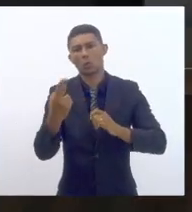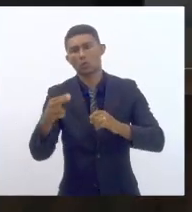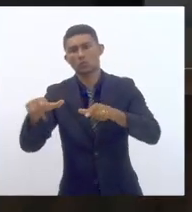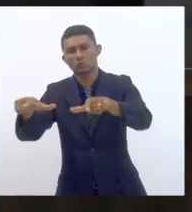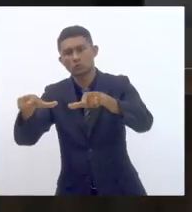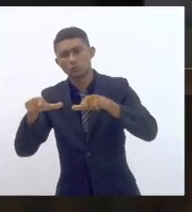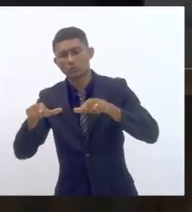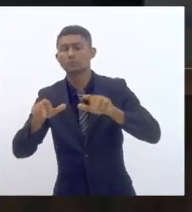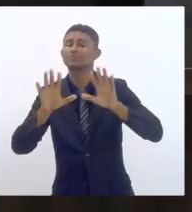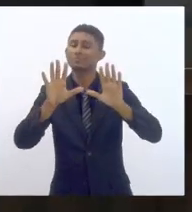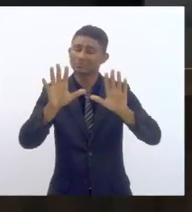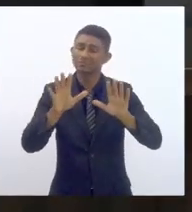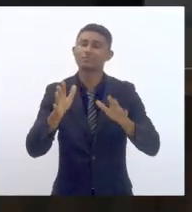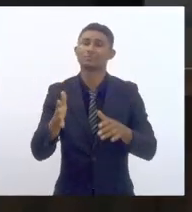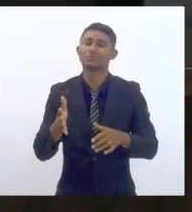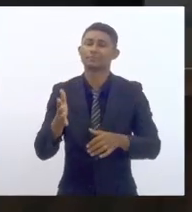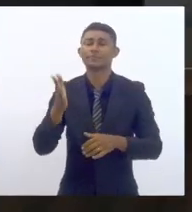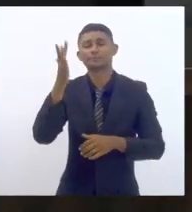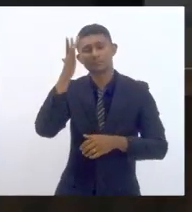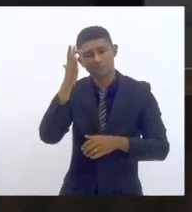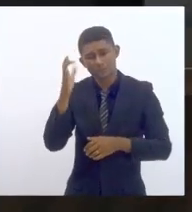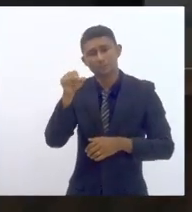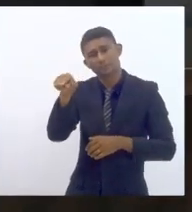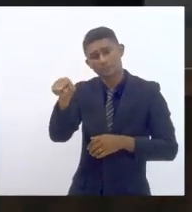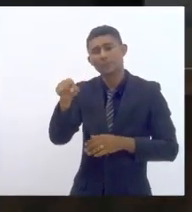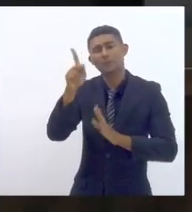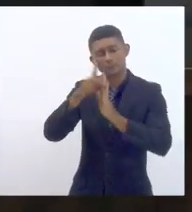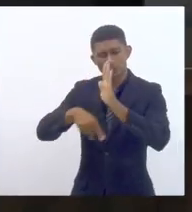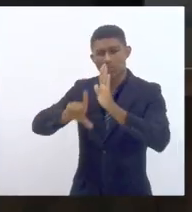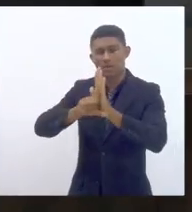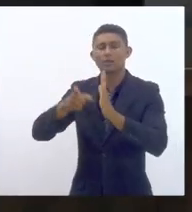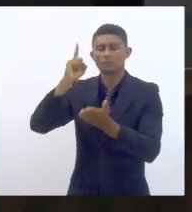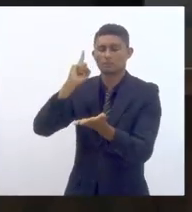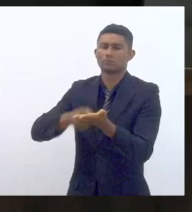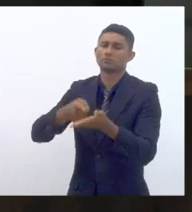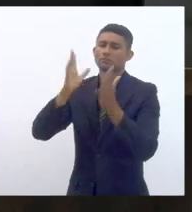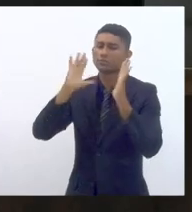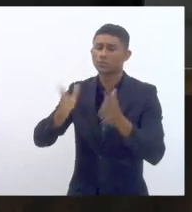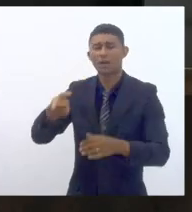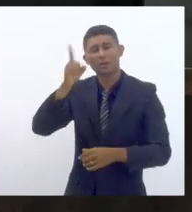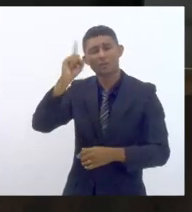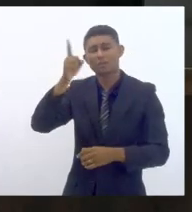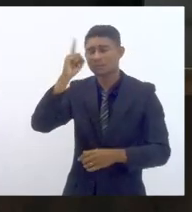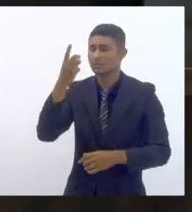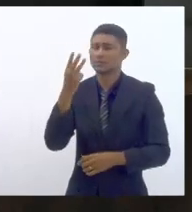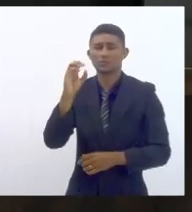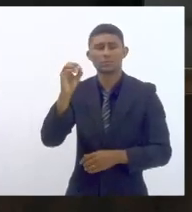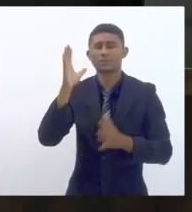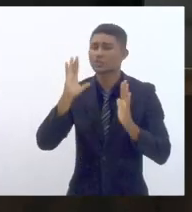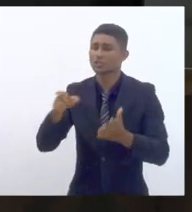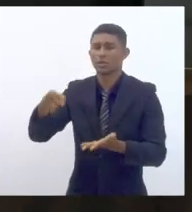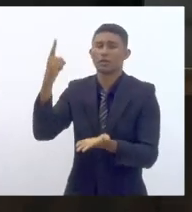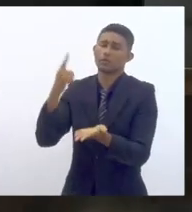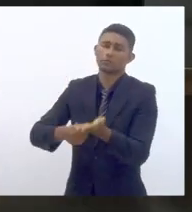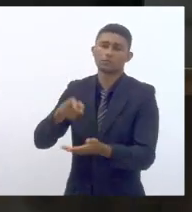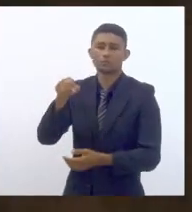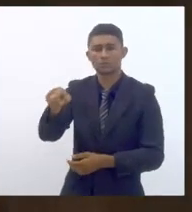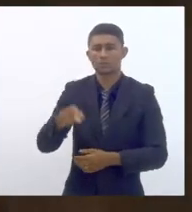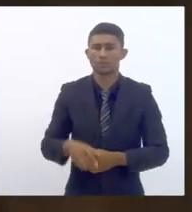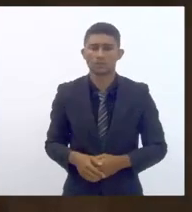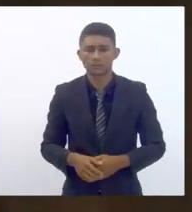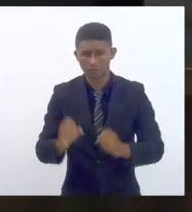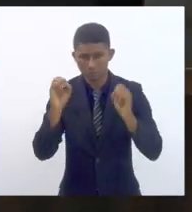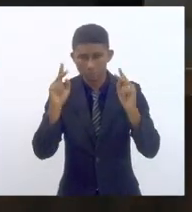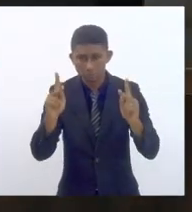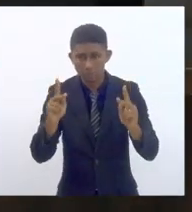mas eu vou trazer o projeto que eu já tinha palavrado há mais de 30 dias com o deputado Léo, ok? Então, obrigado, presidente.